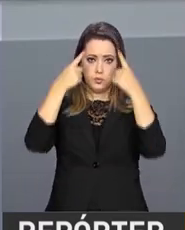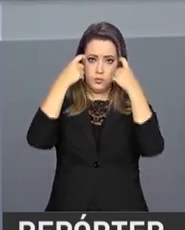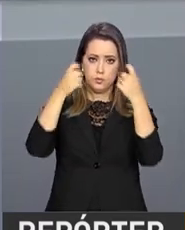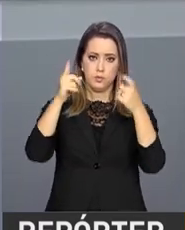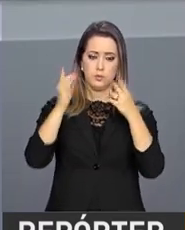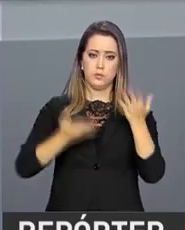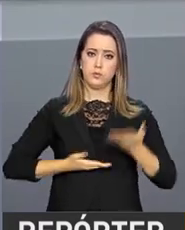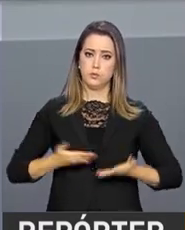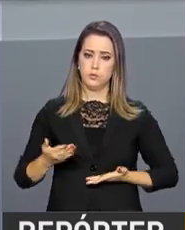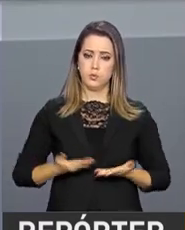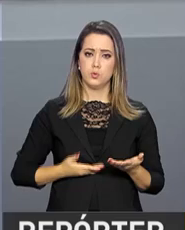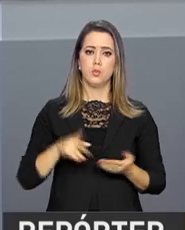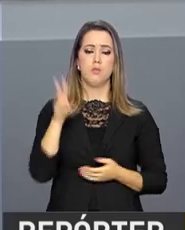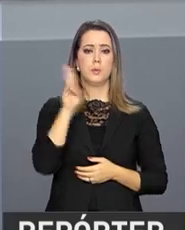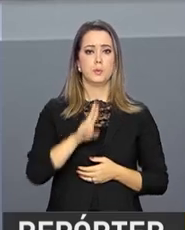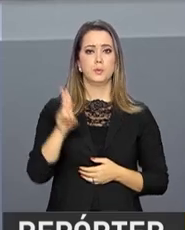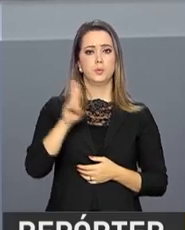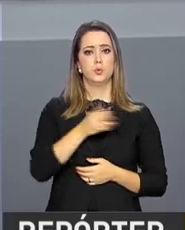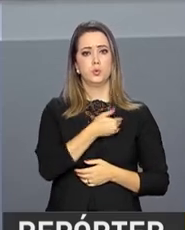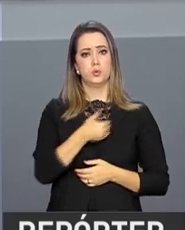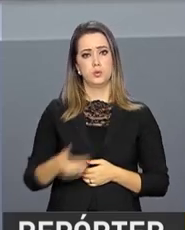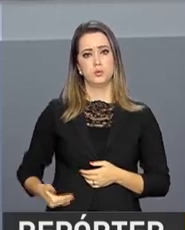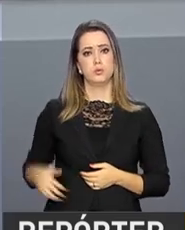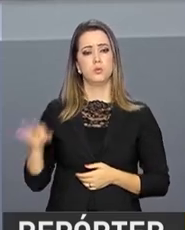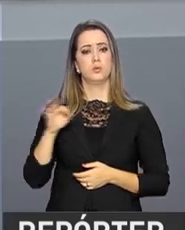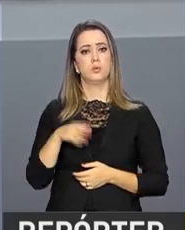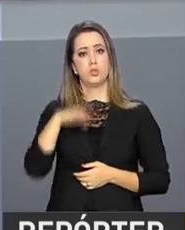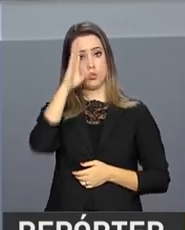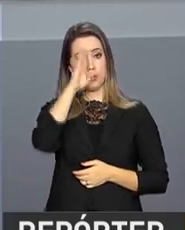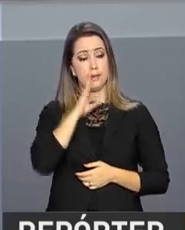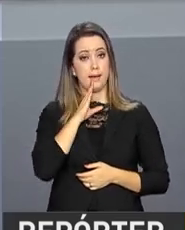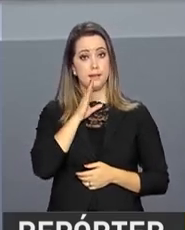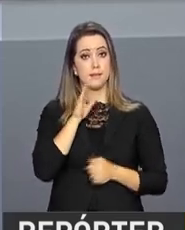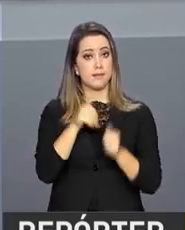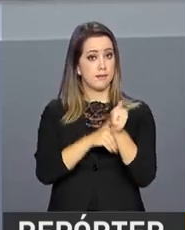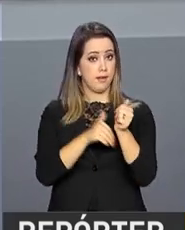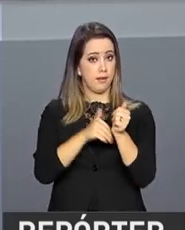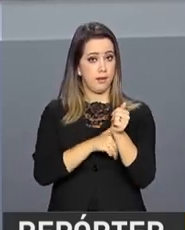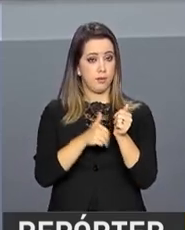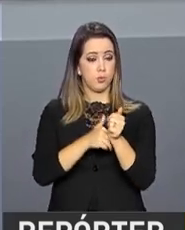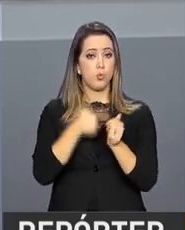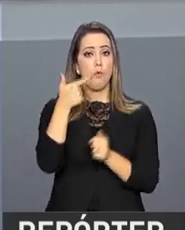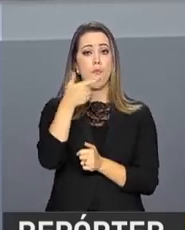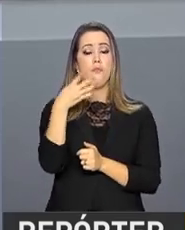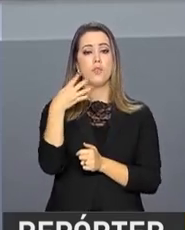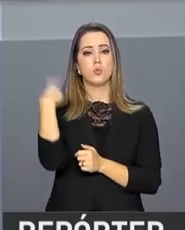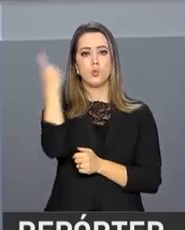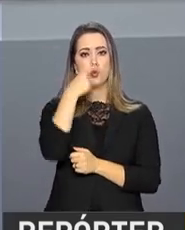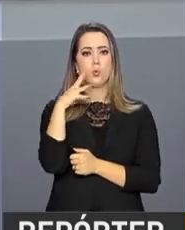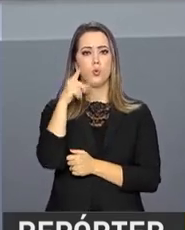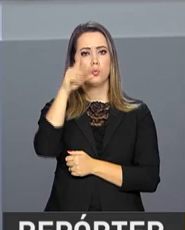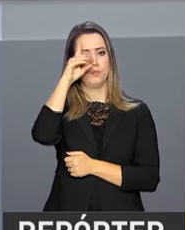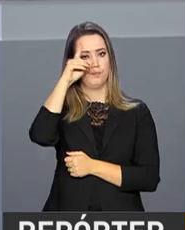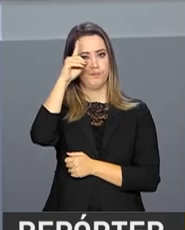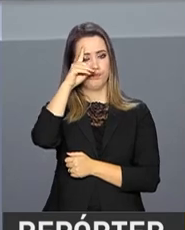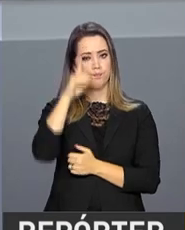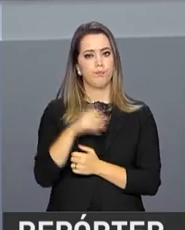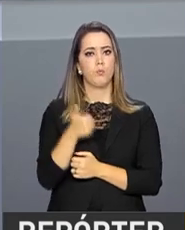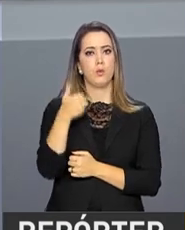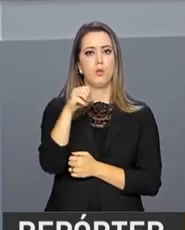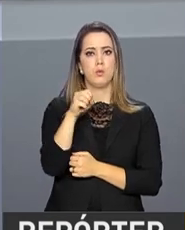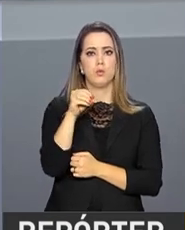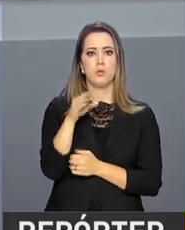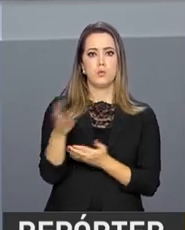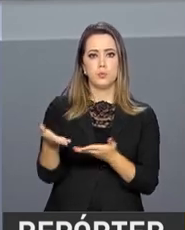é um serviço de utilidade pública gratuito e confidencial que funciona 24 horas todos os dias da semana os